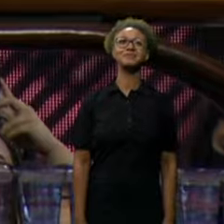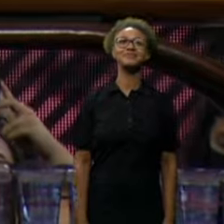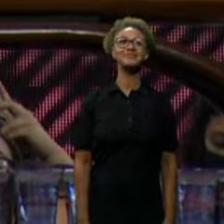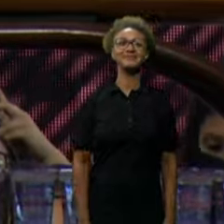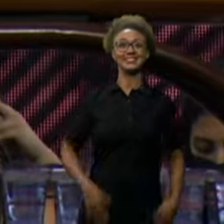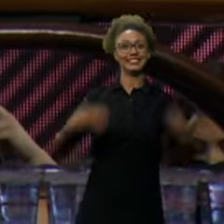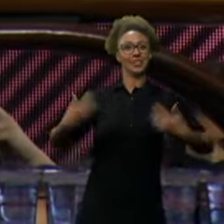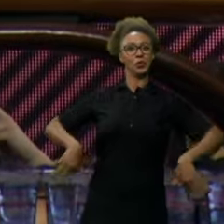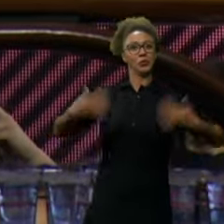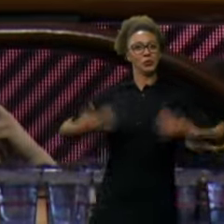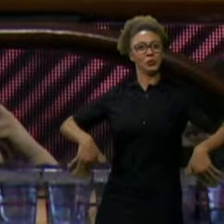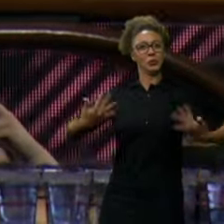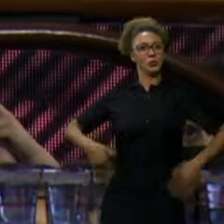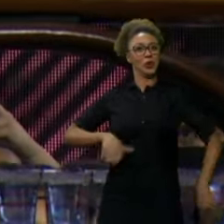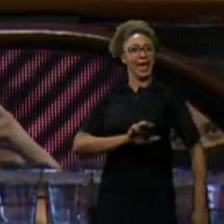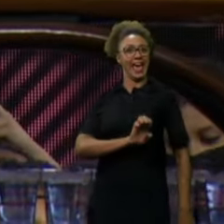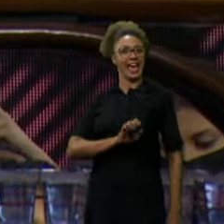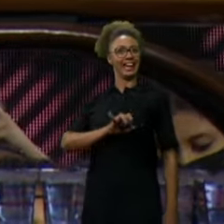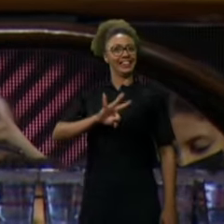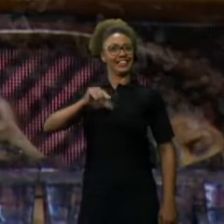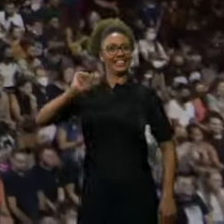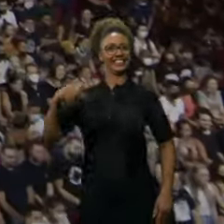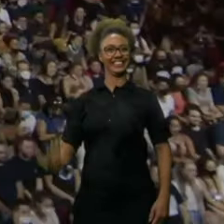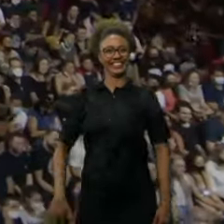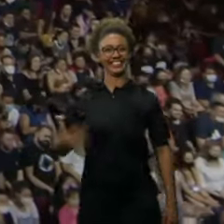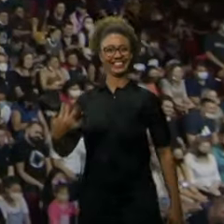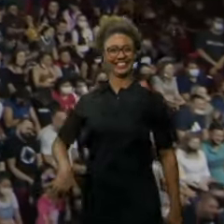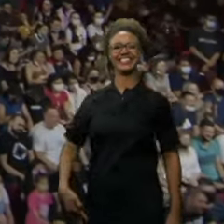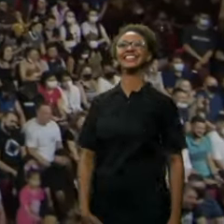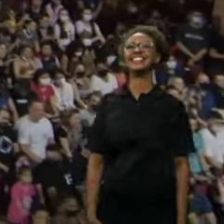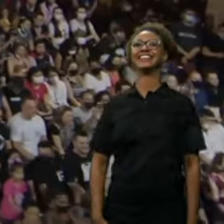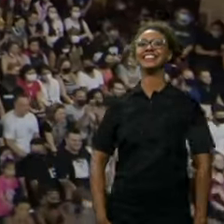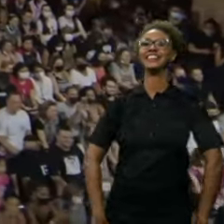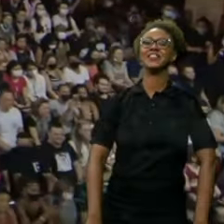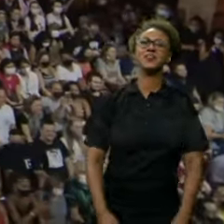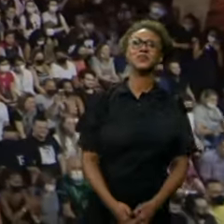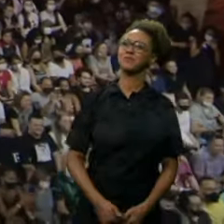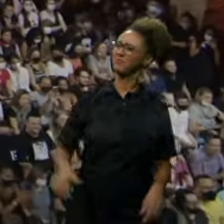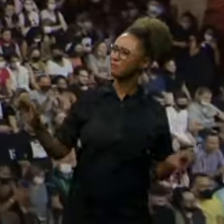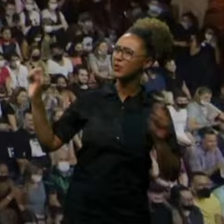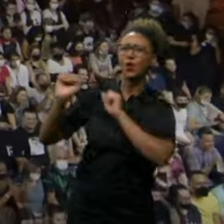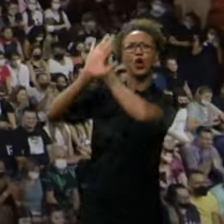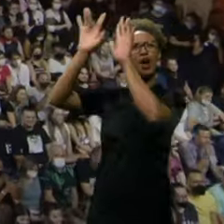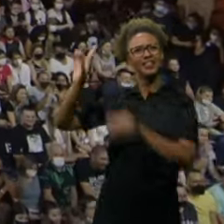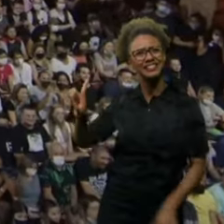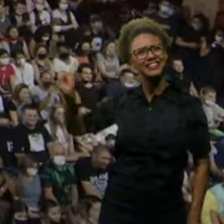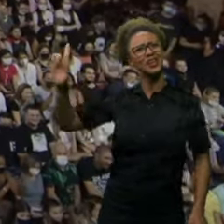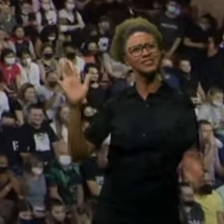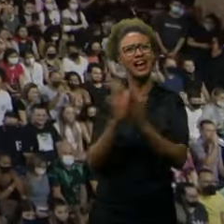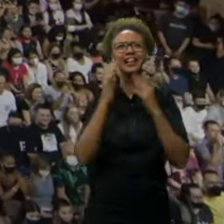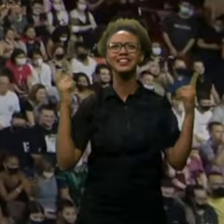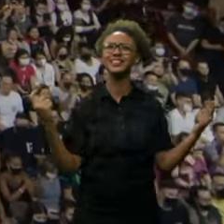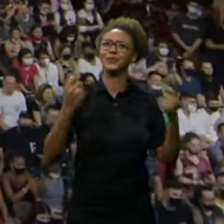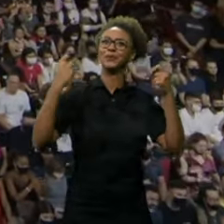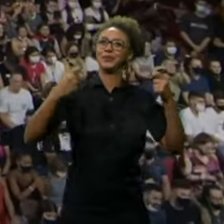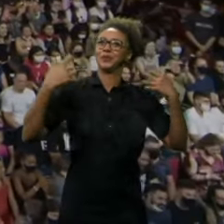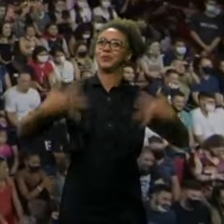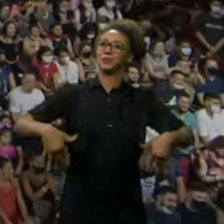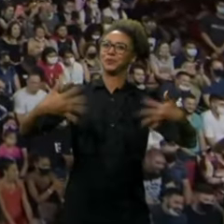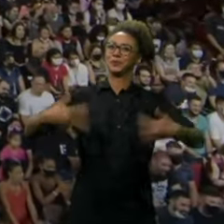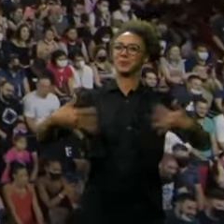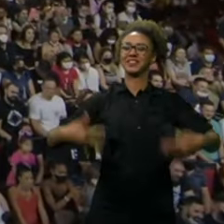E eita assistir o glória a Deus aleluia